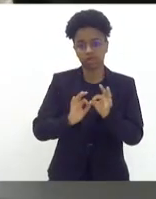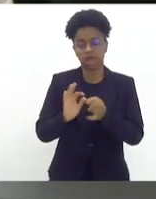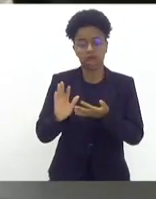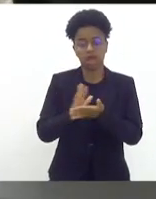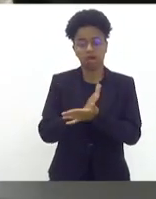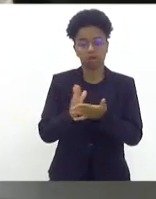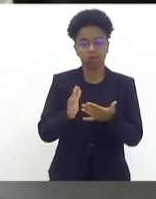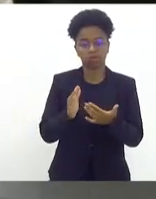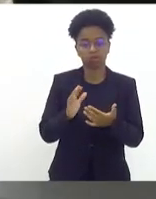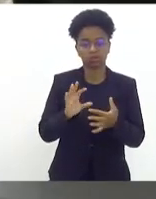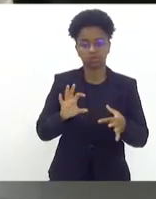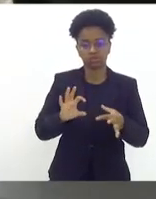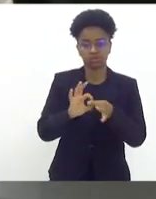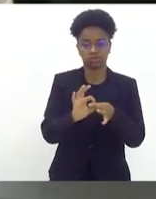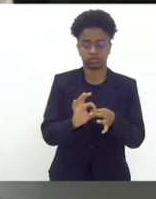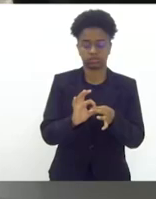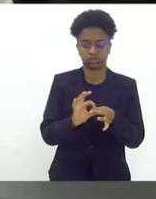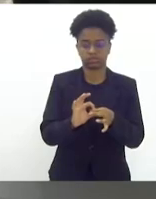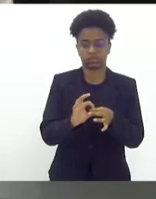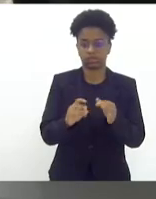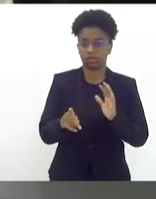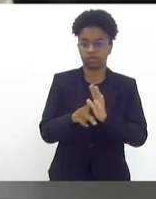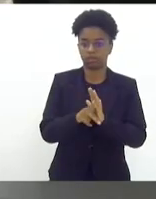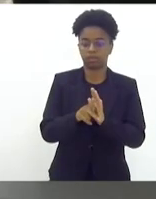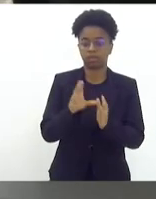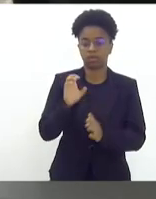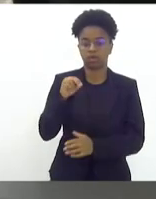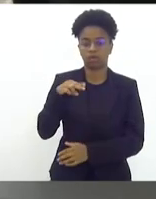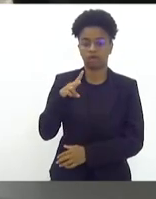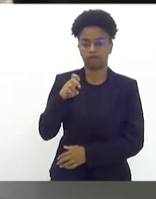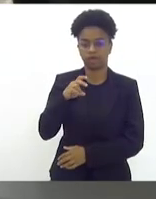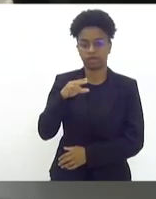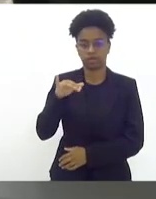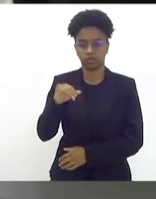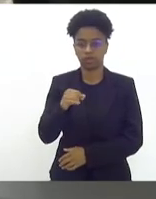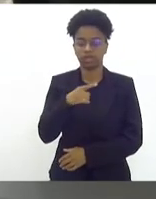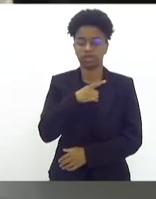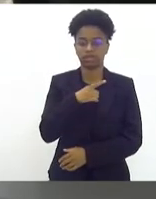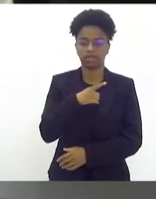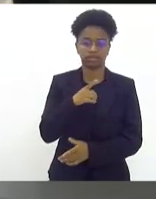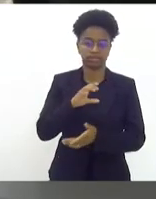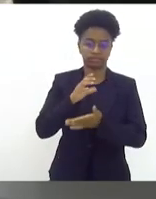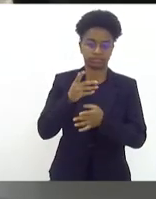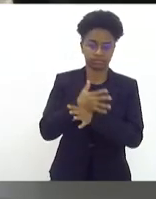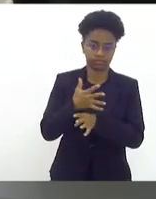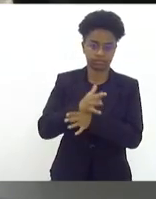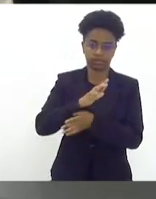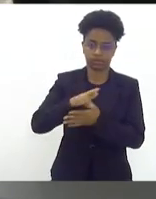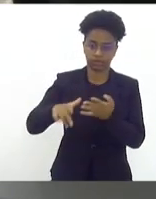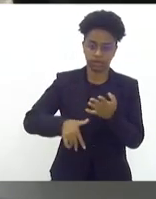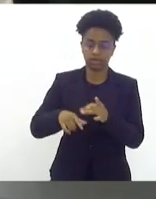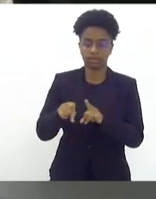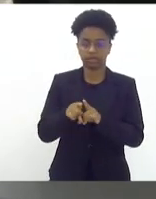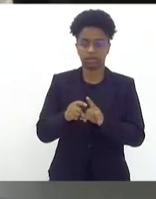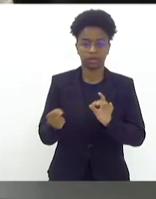consórcio, capitaneado por esse convênio assinado com o Estado, com mais de um município, criando ali um